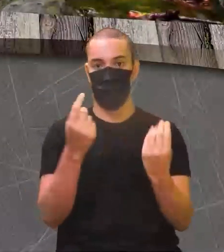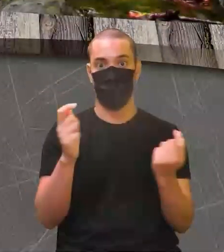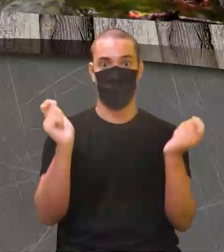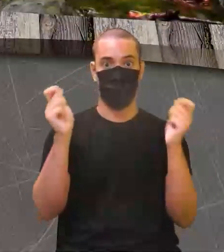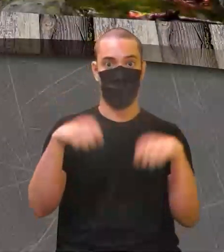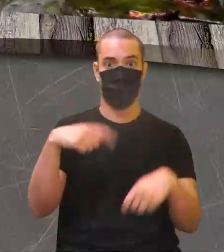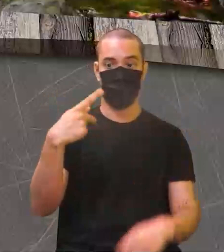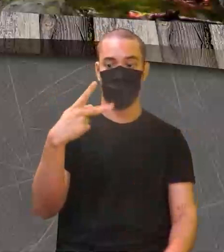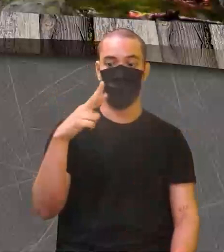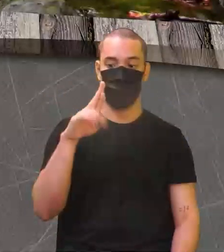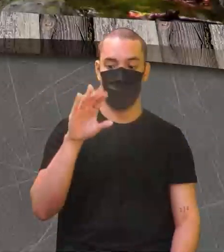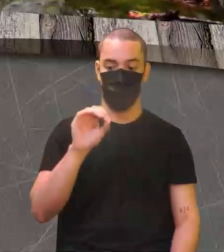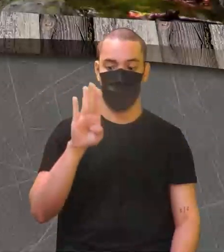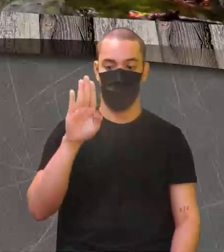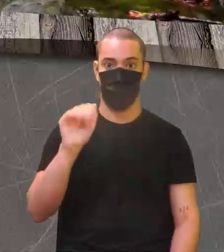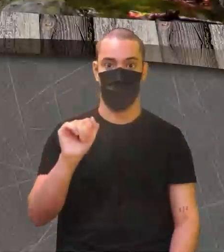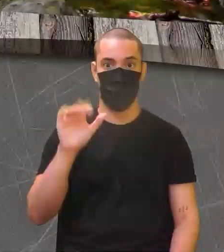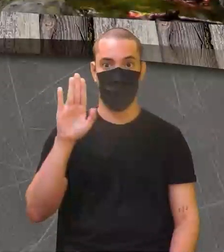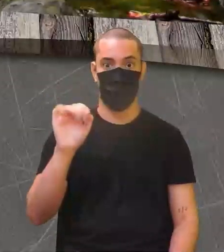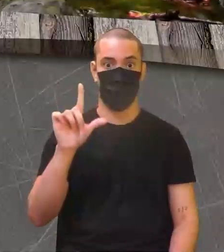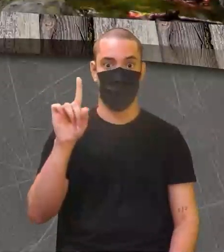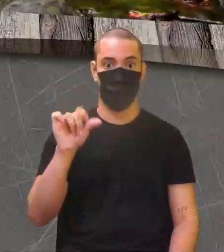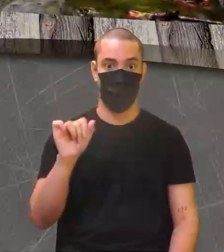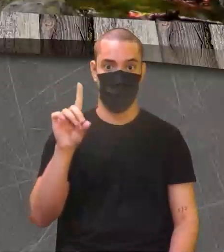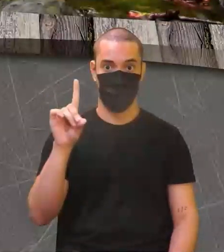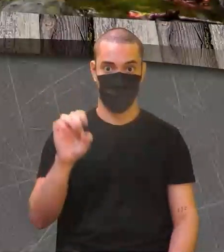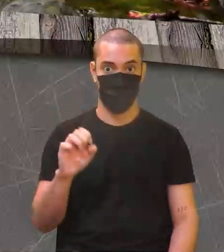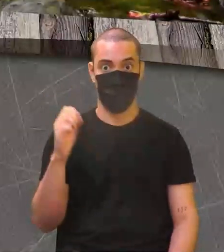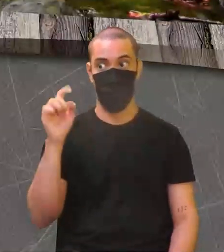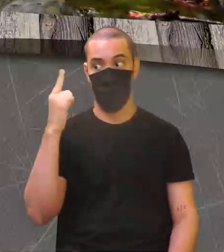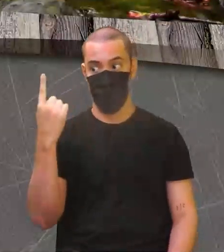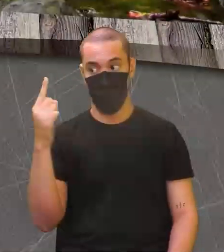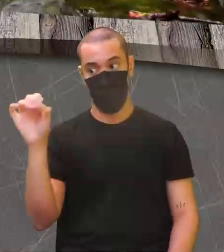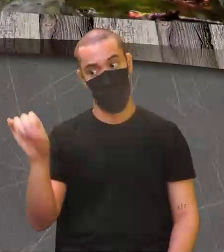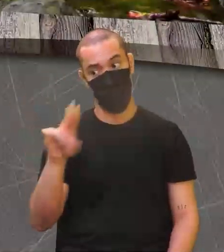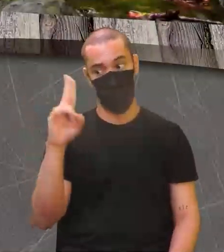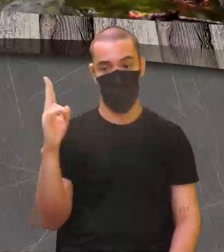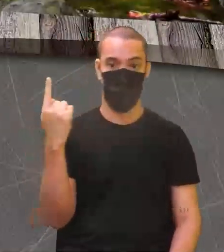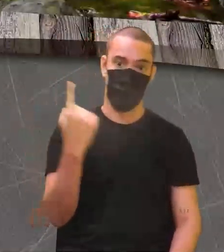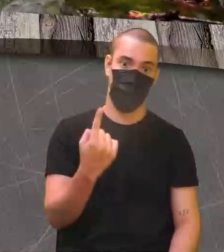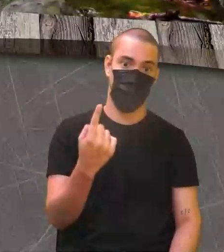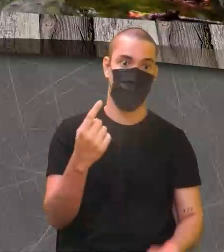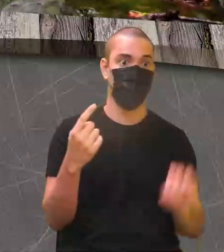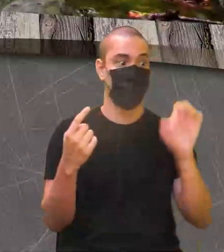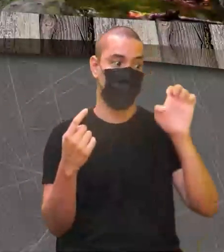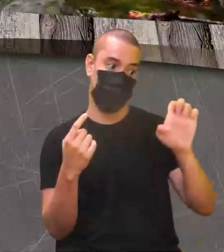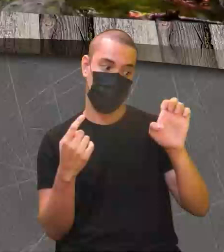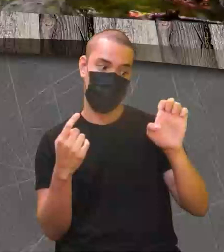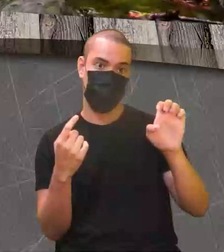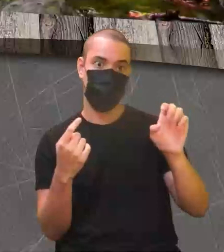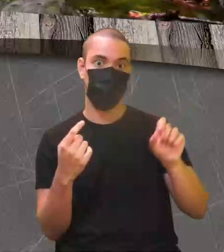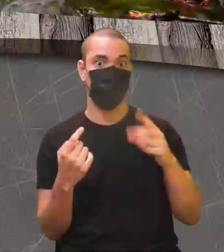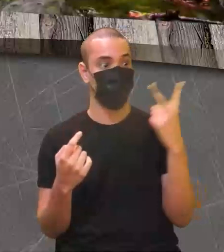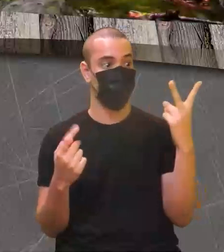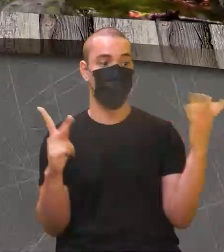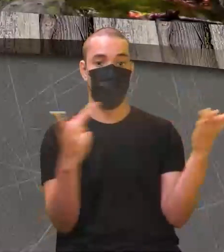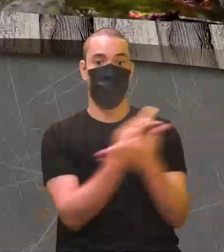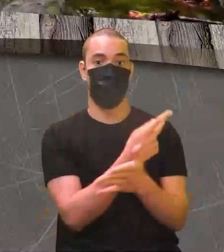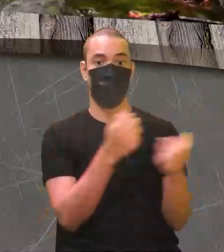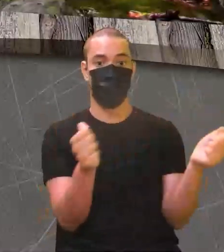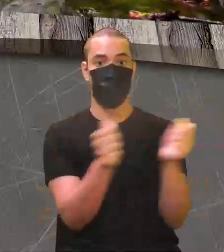probabilidades de um ou outro evento acontecer ou dois eventos acontecerem